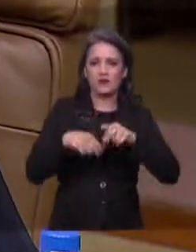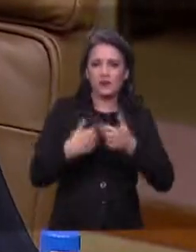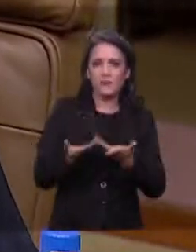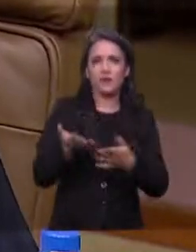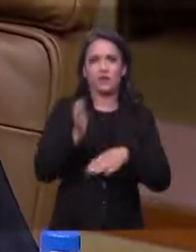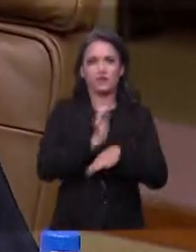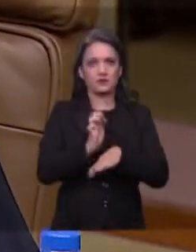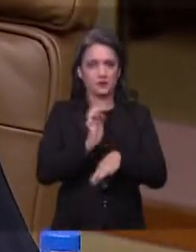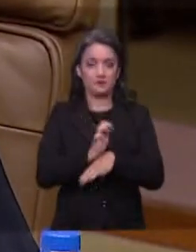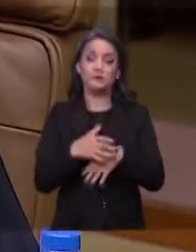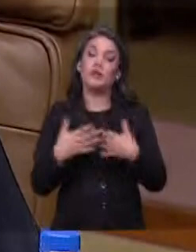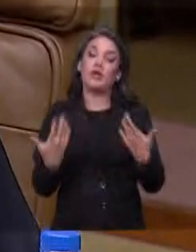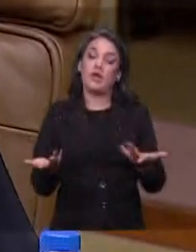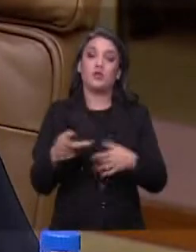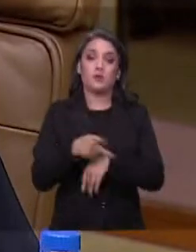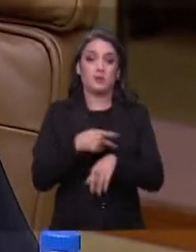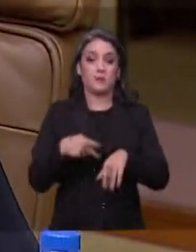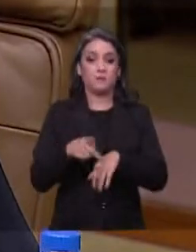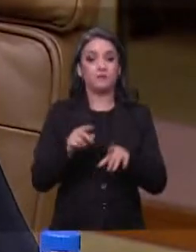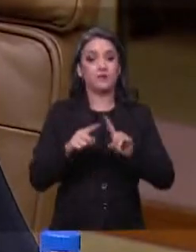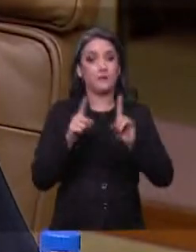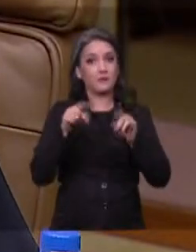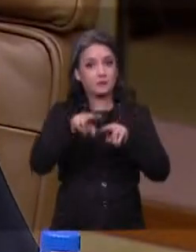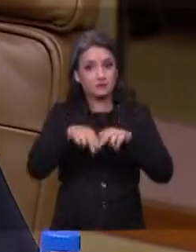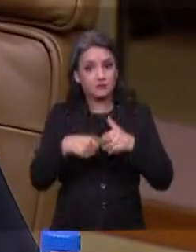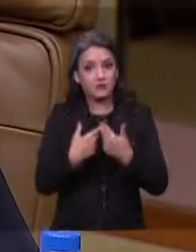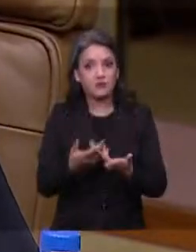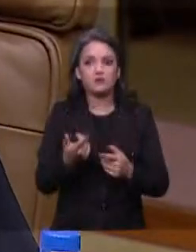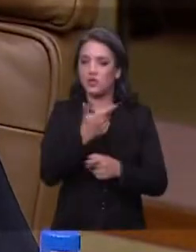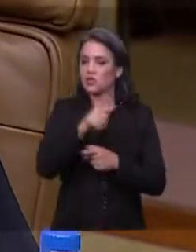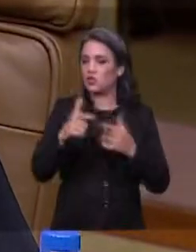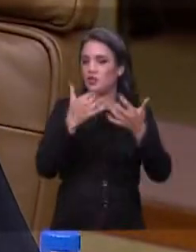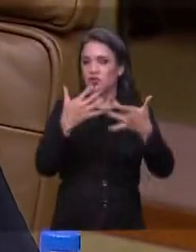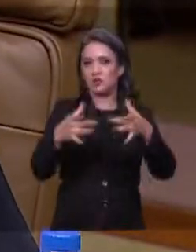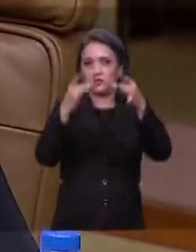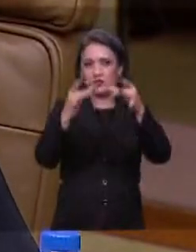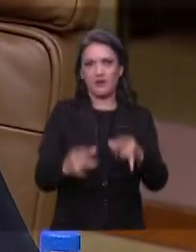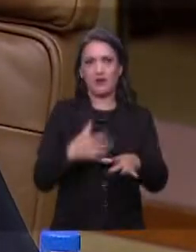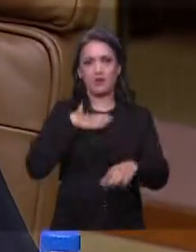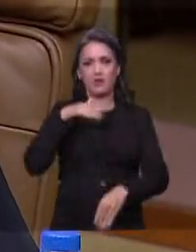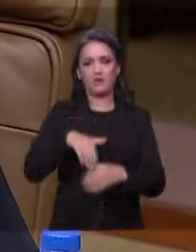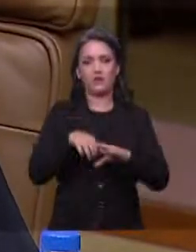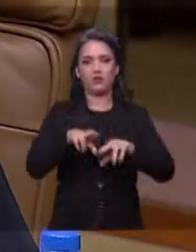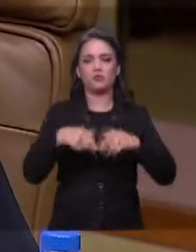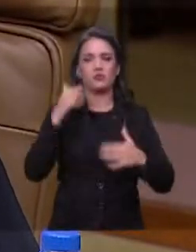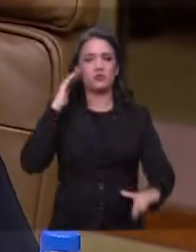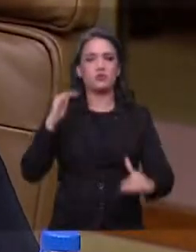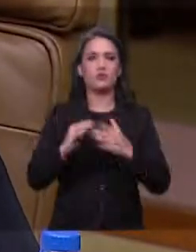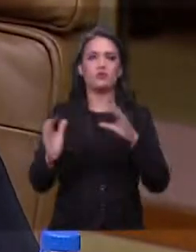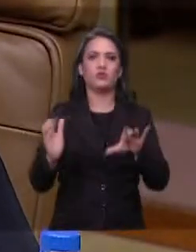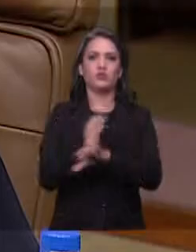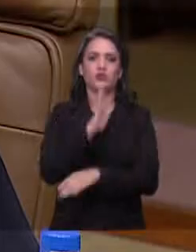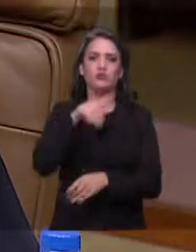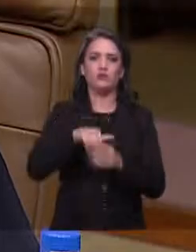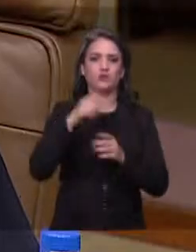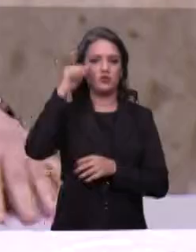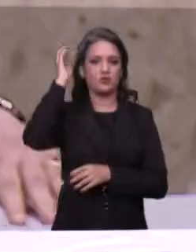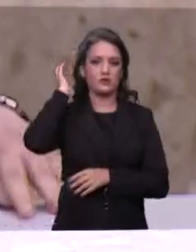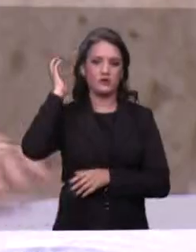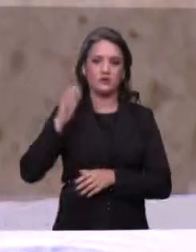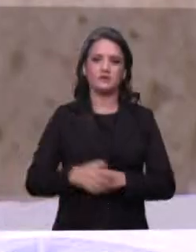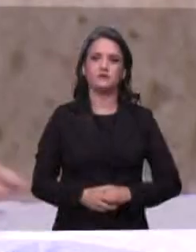não constituída. Por essas razões e as demais que estão na declaração de voto, tenho a honra de acompanhar integralmente Vossa Excelência. É como